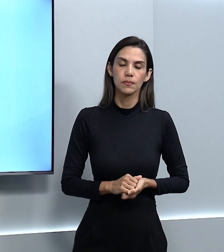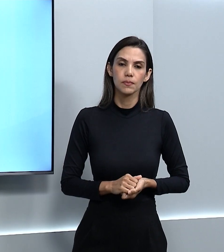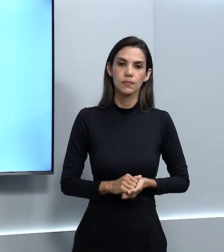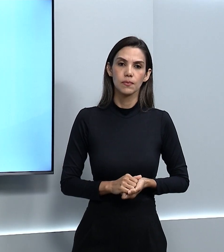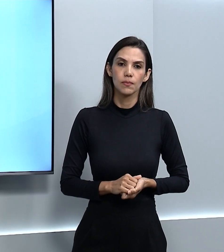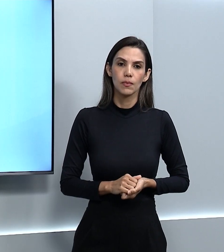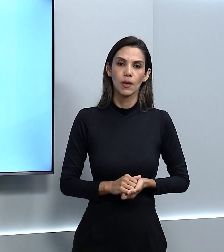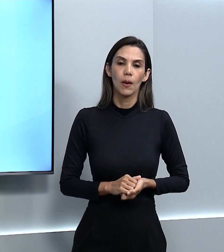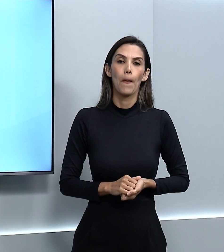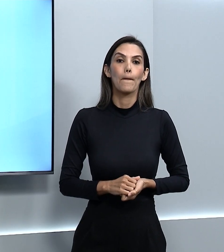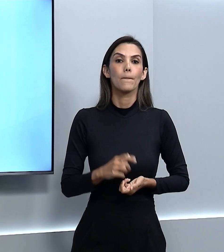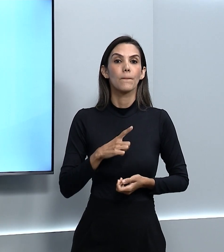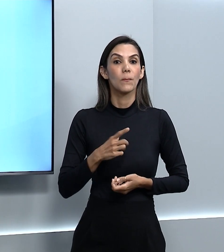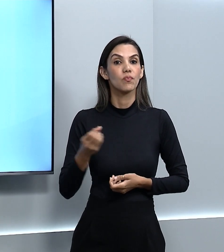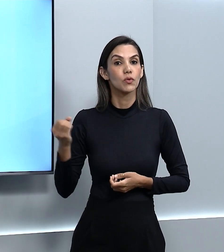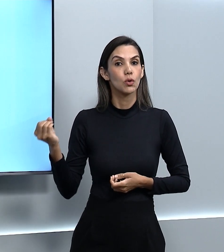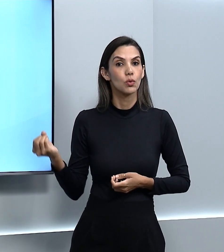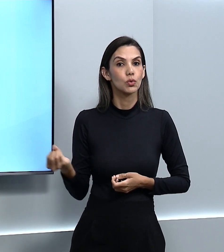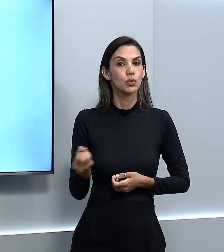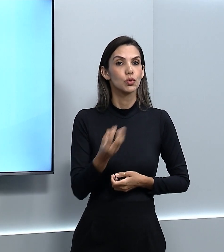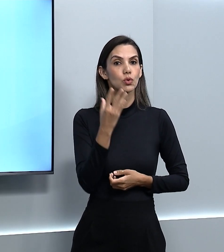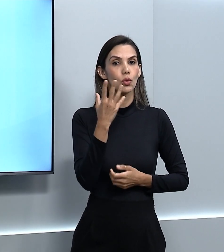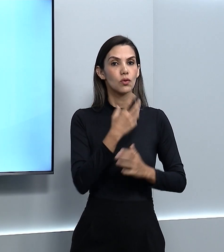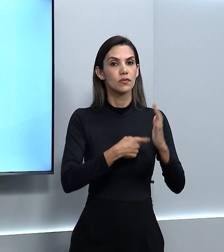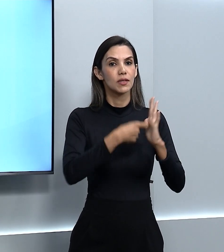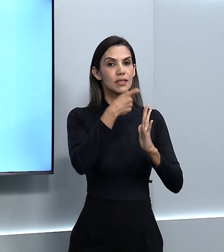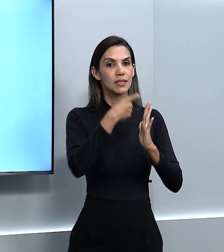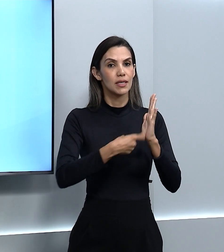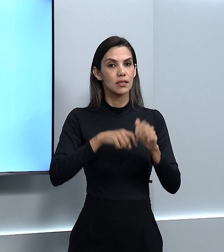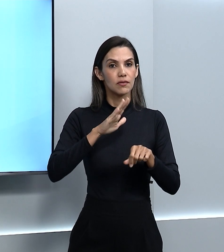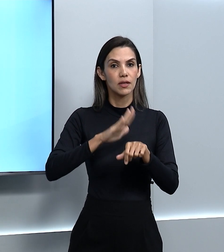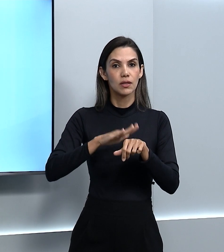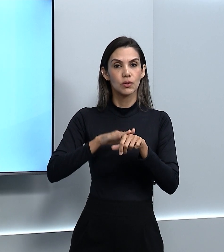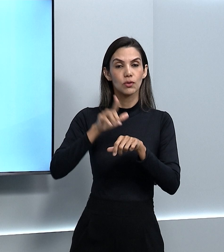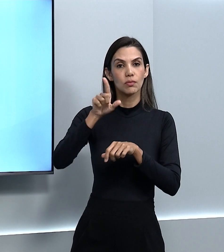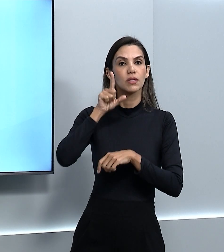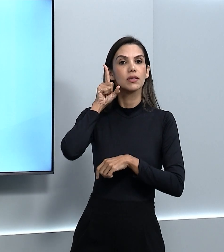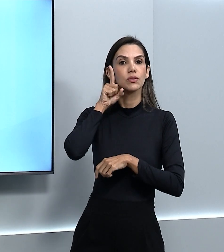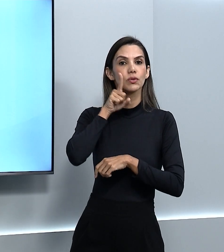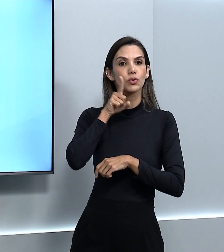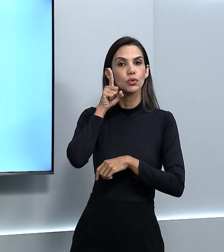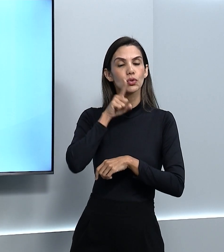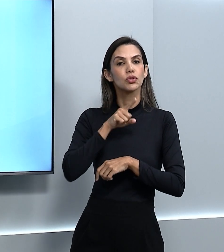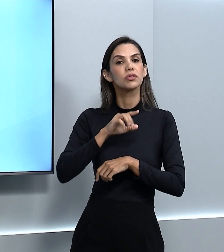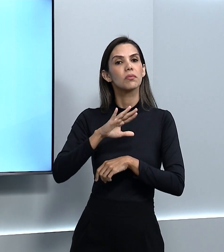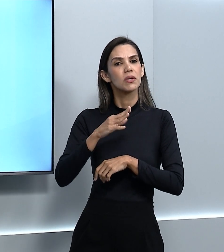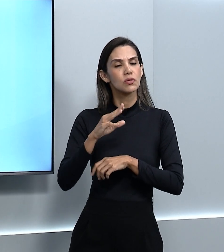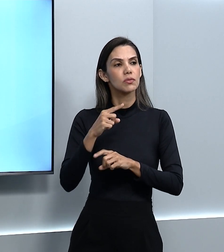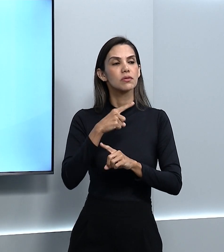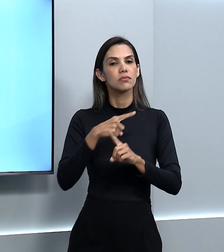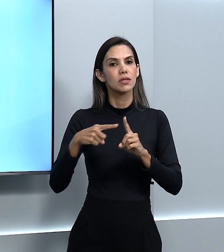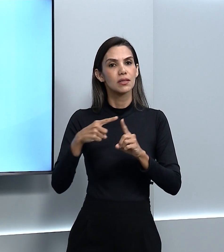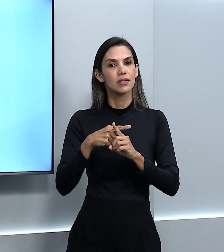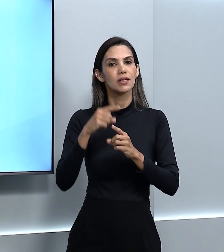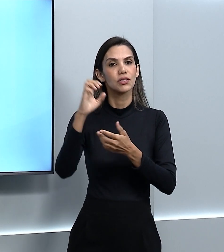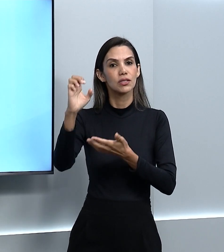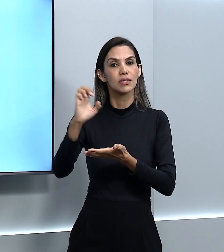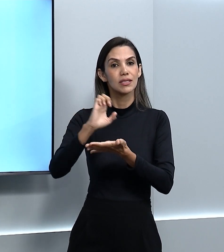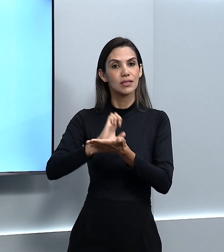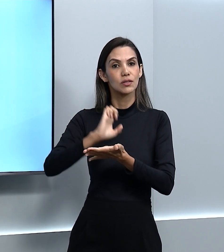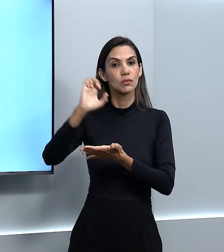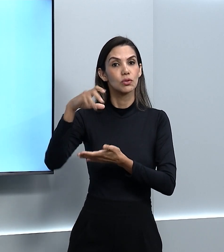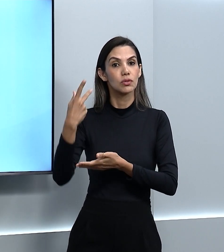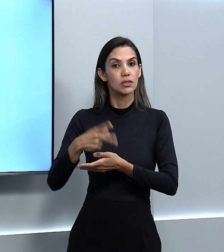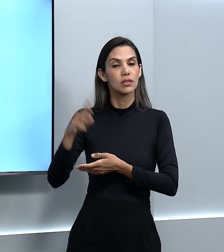Bom, e o novo pacote tarifário dos Estados Unidos deve poupar quase metade das exportações brasileiras